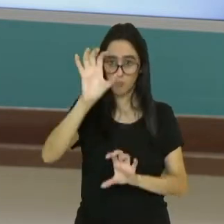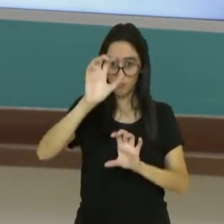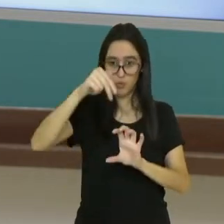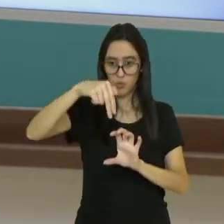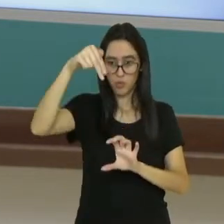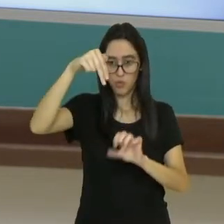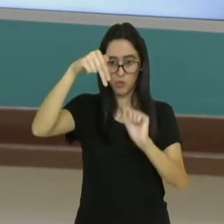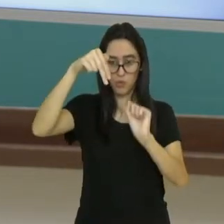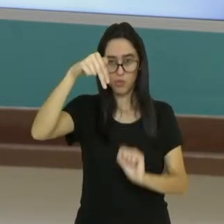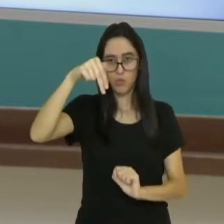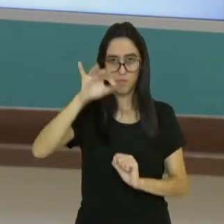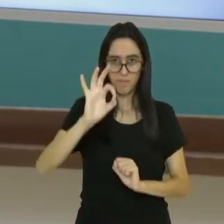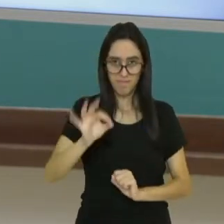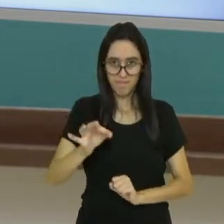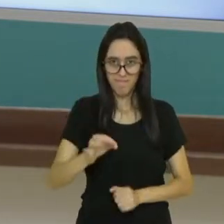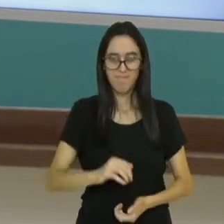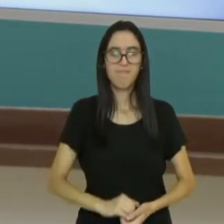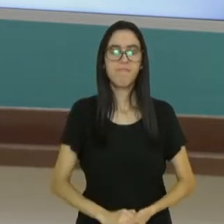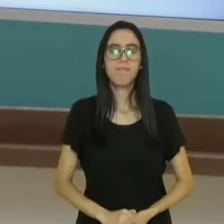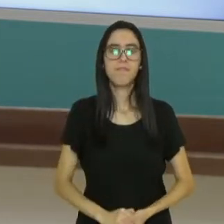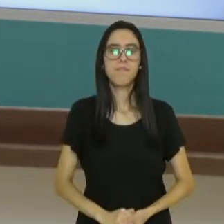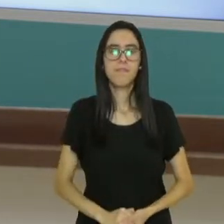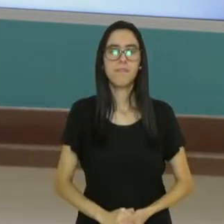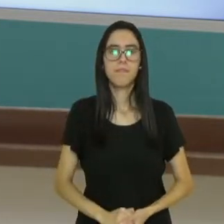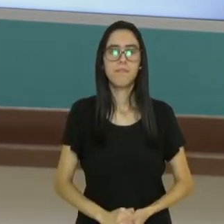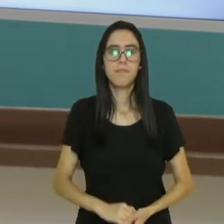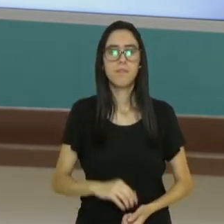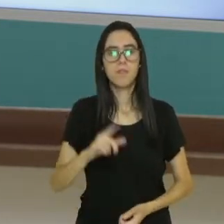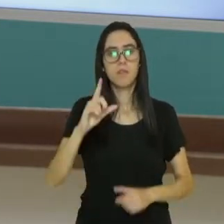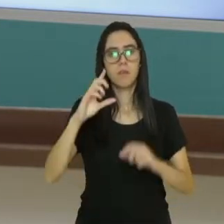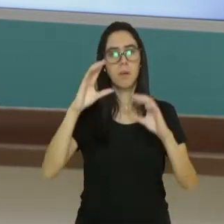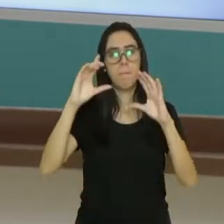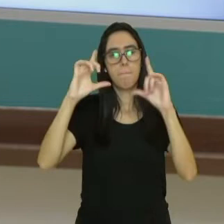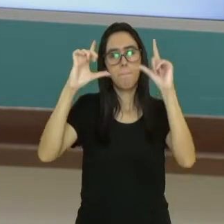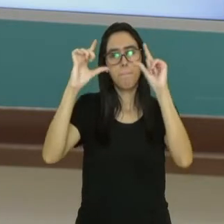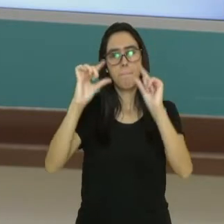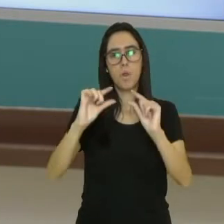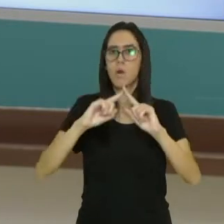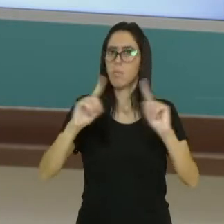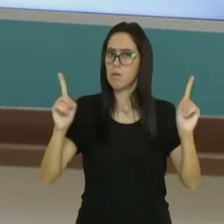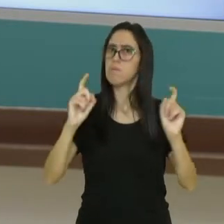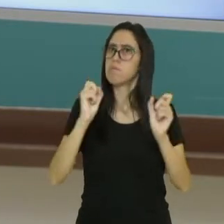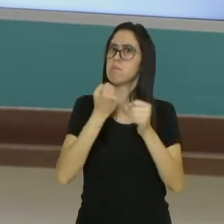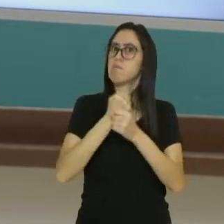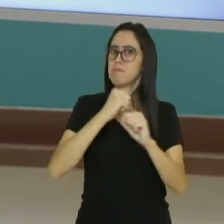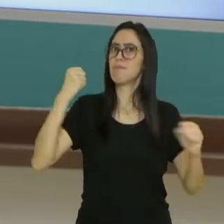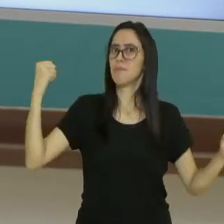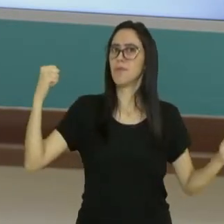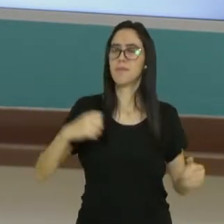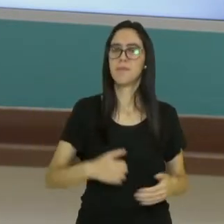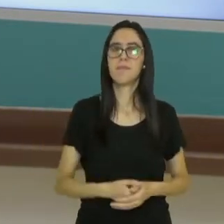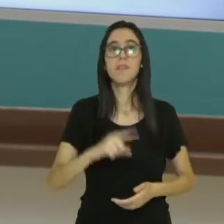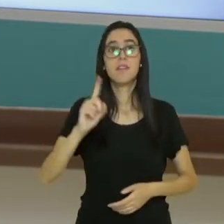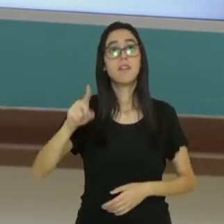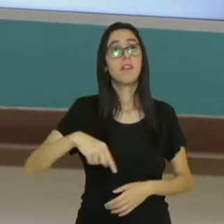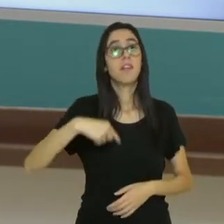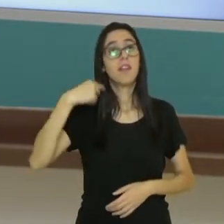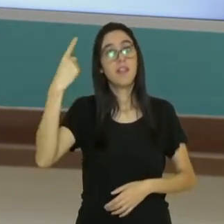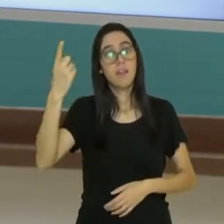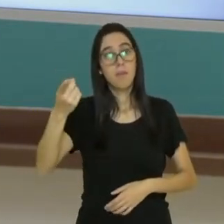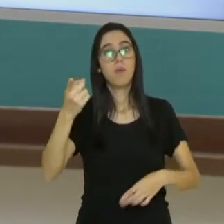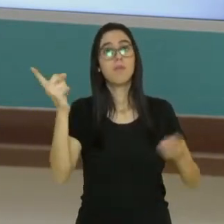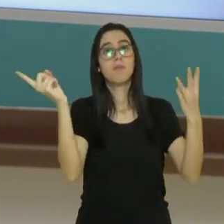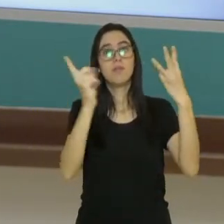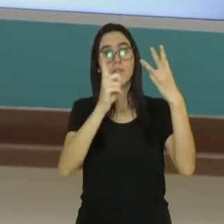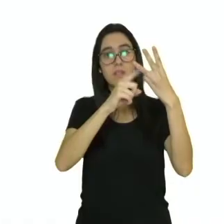supercontinente dividido em dois um pouco menores, mas ainda gigantescos, né? Aqui a gente tem,